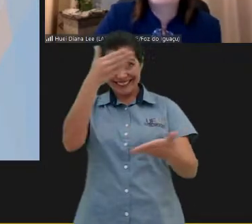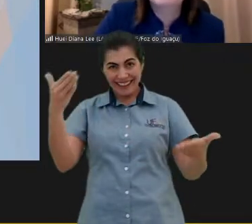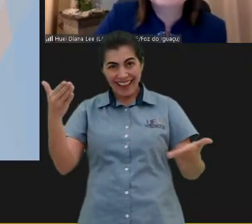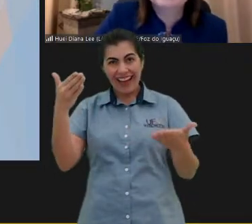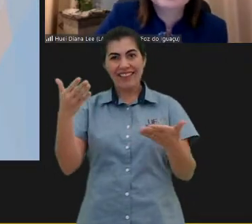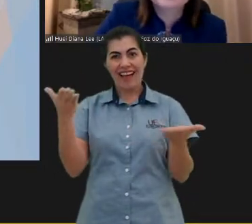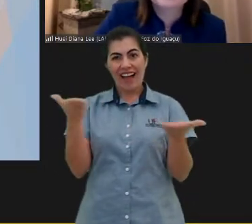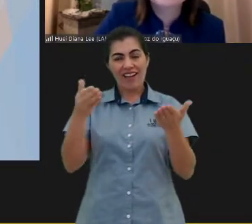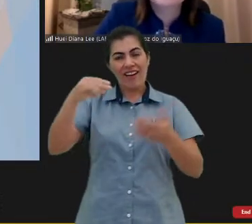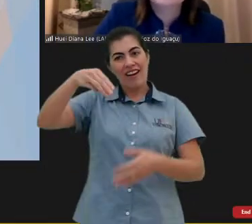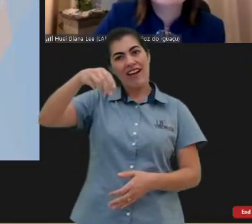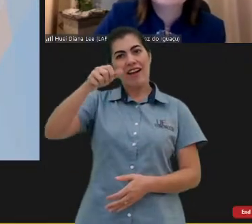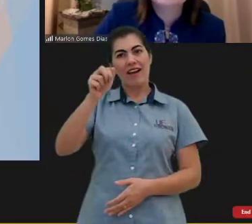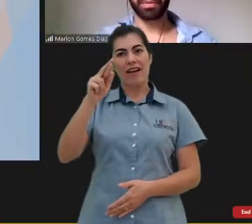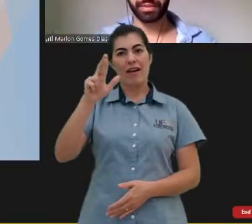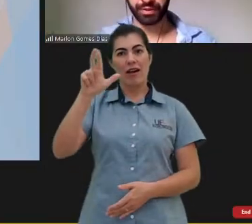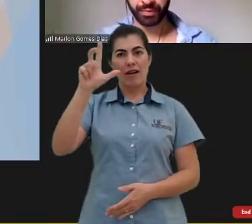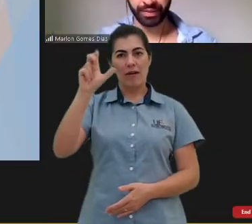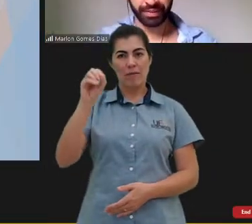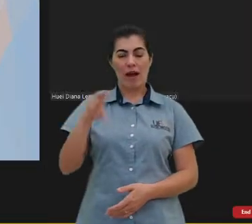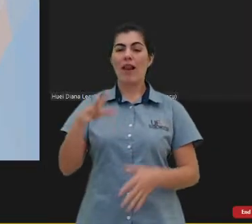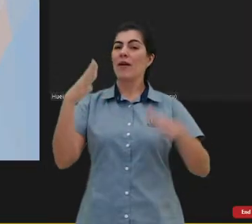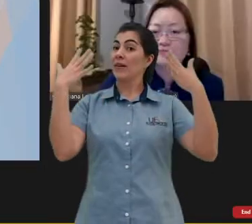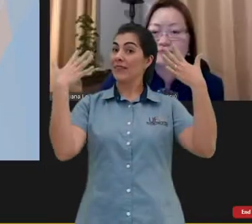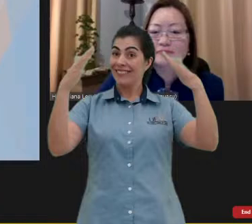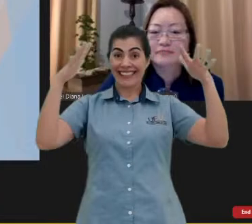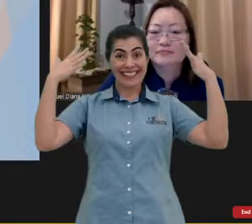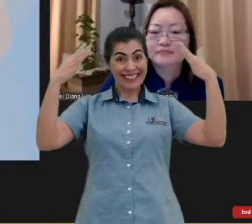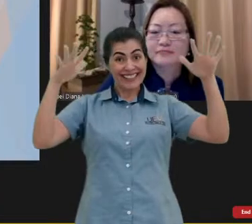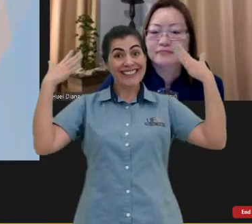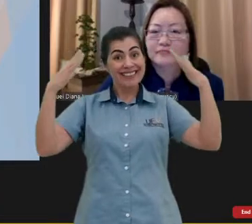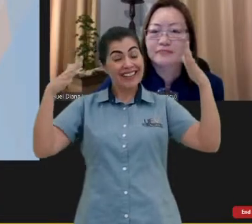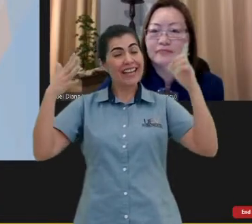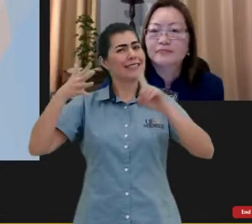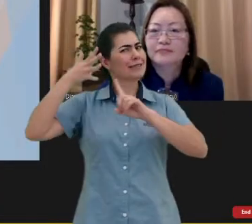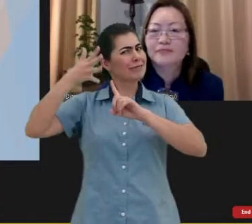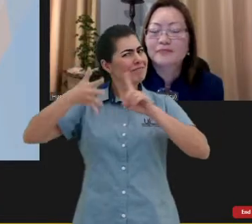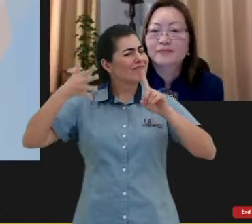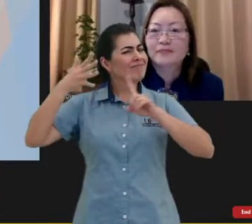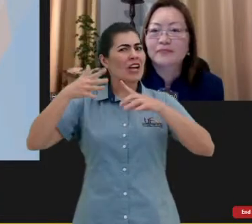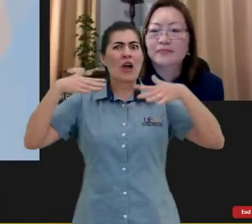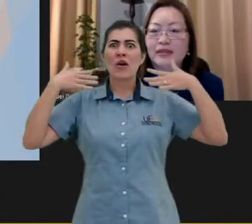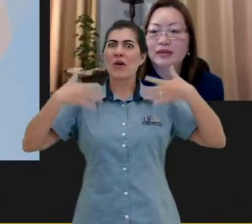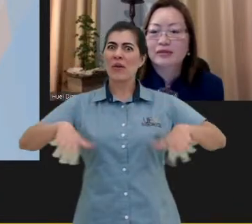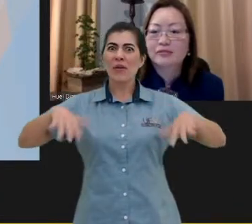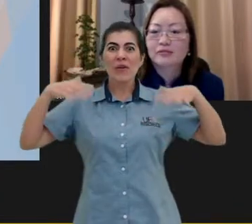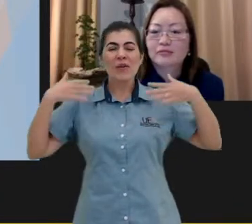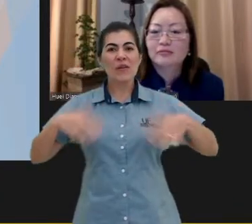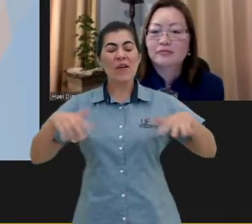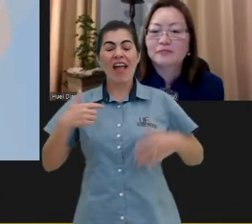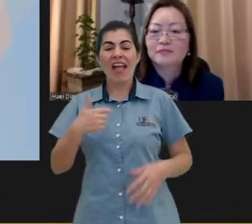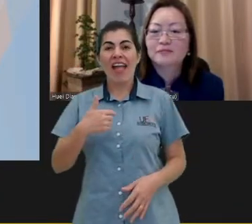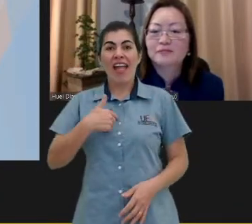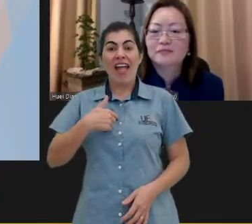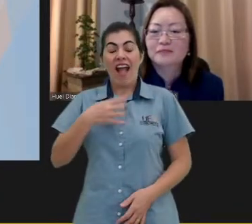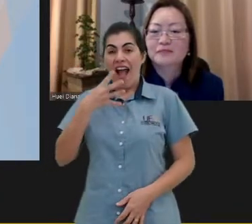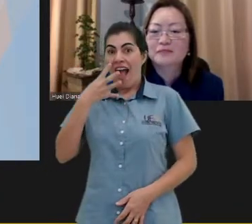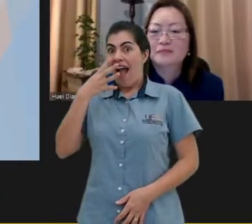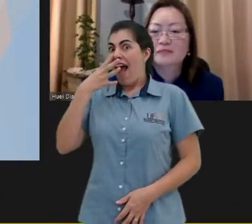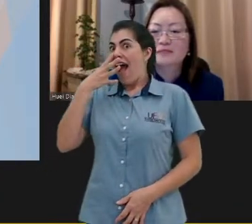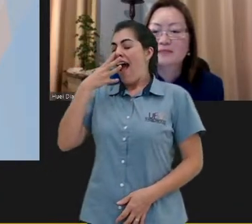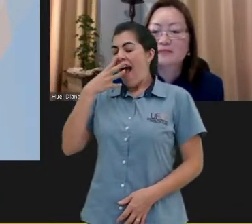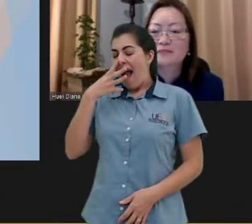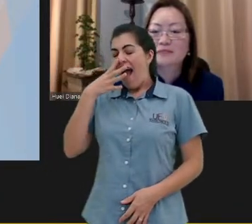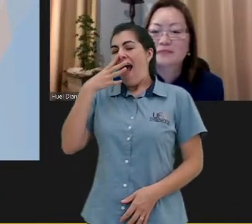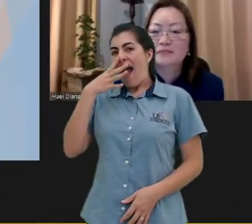Marlon. Parabéns, professor, pela essa excelentíssima palestra. Eu acho que, assim como eu, todos ficaram impressionados